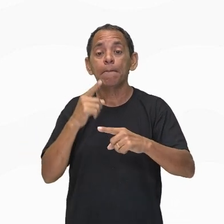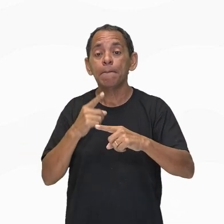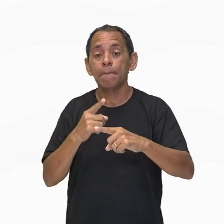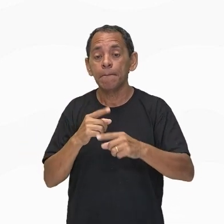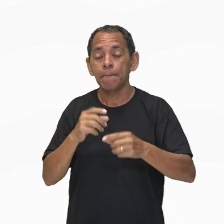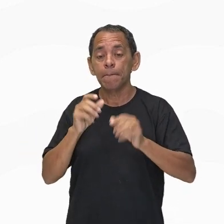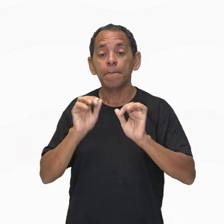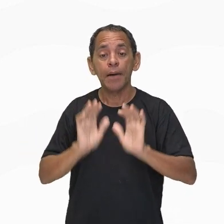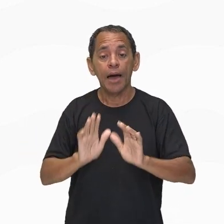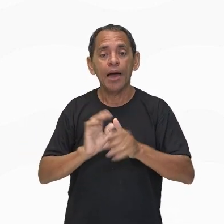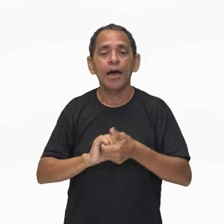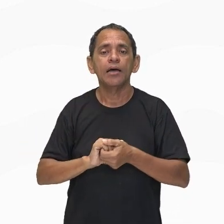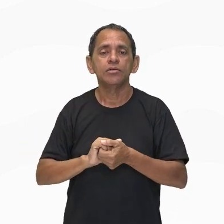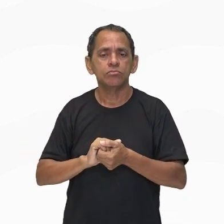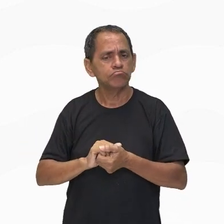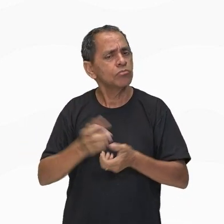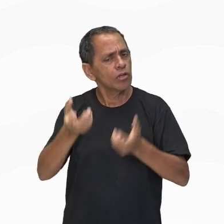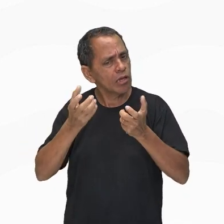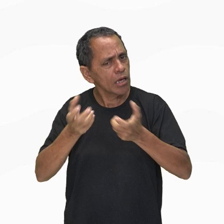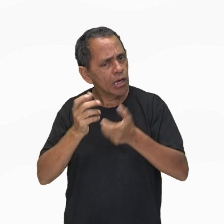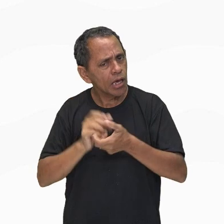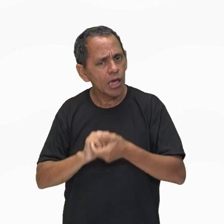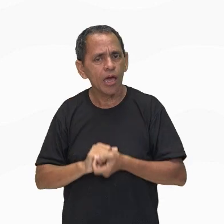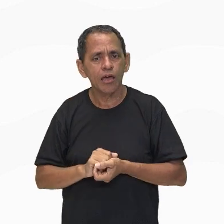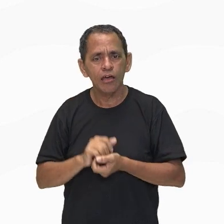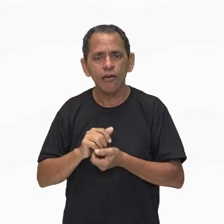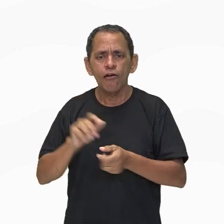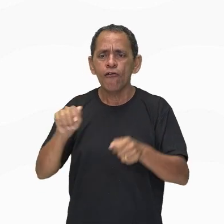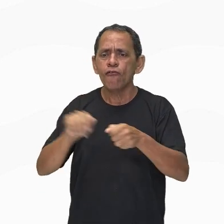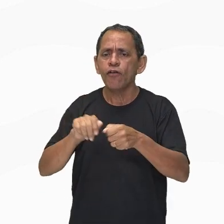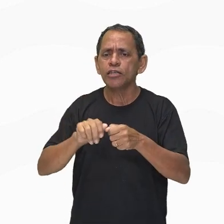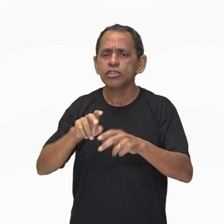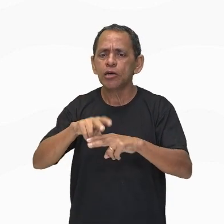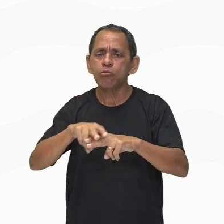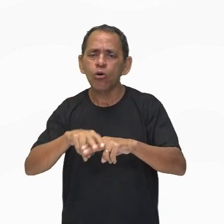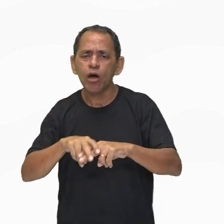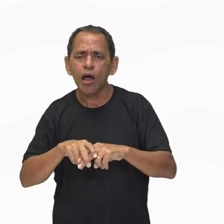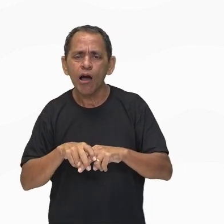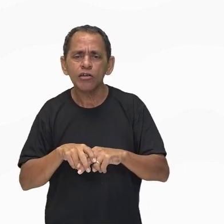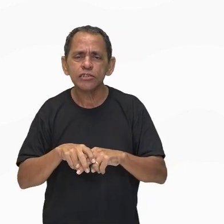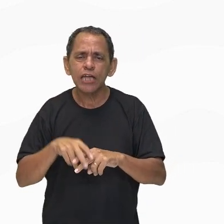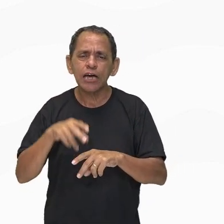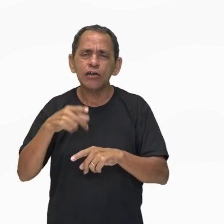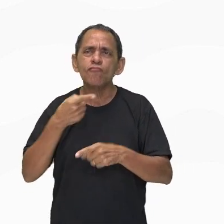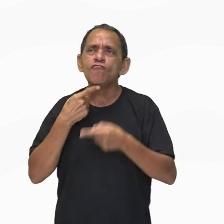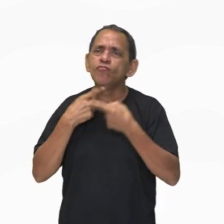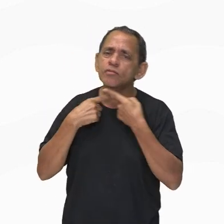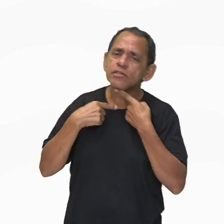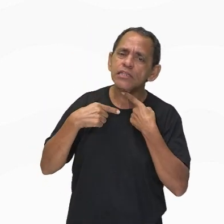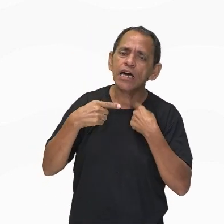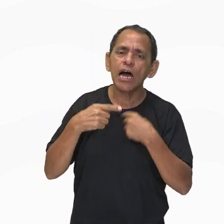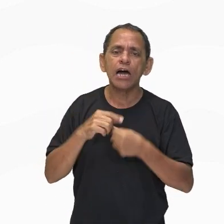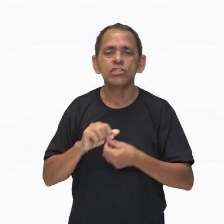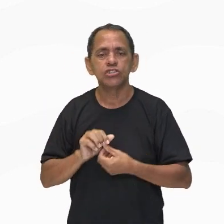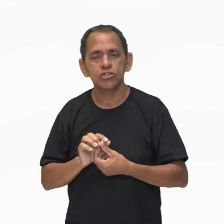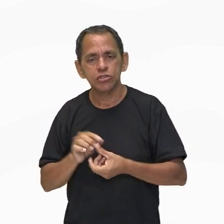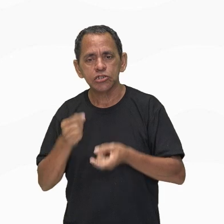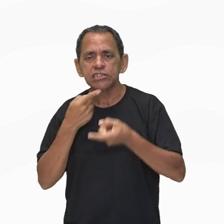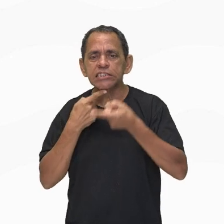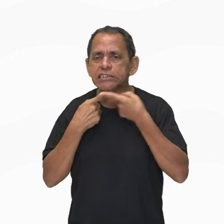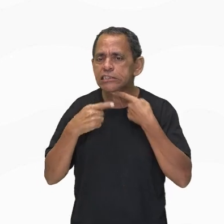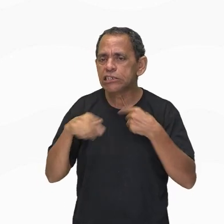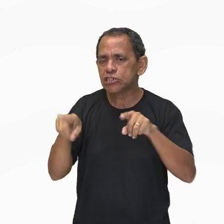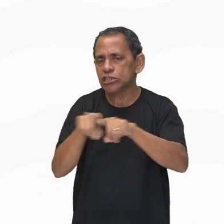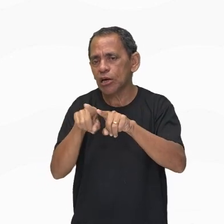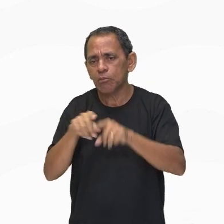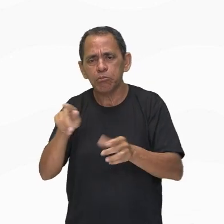Então, quando eu falo de motivação intrínseca, eu estou falando da minha própria satisfação.